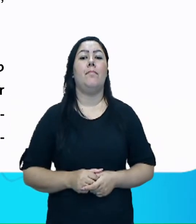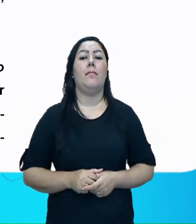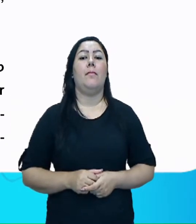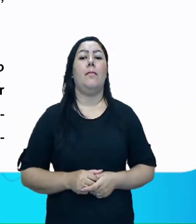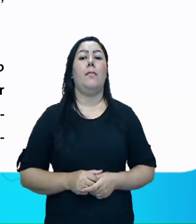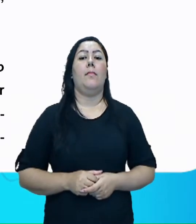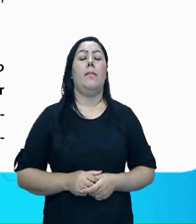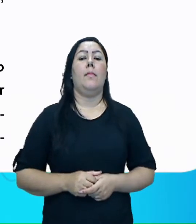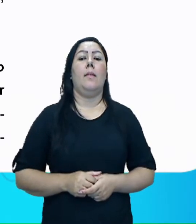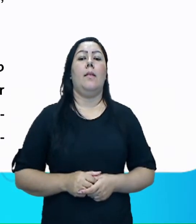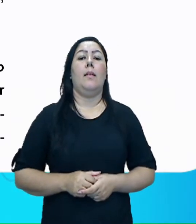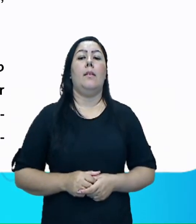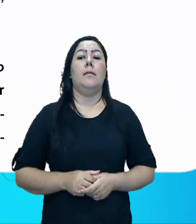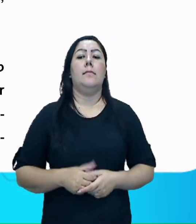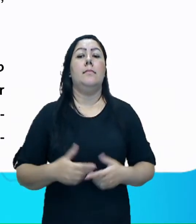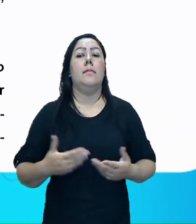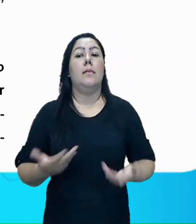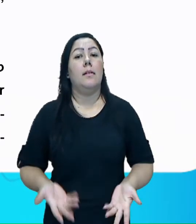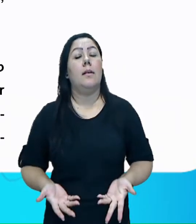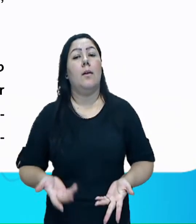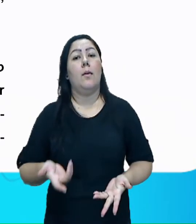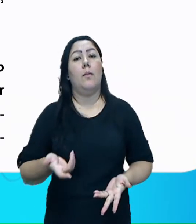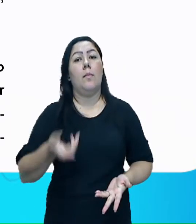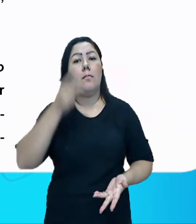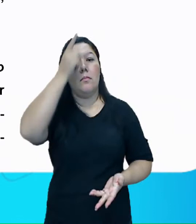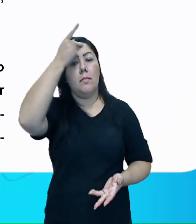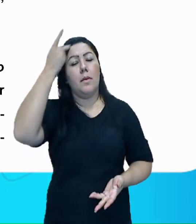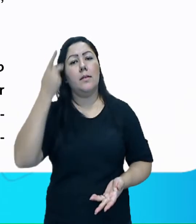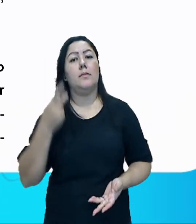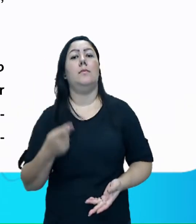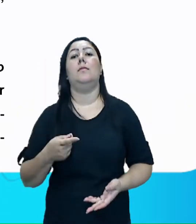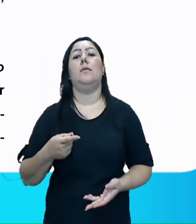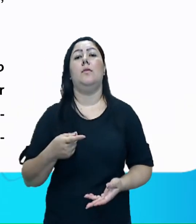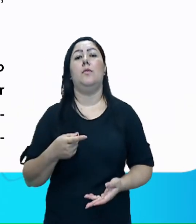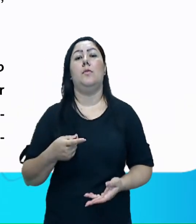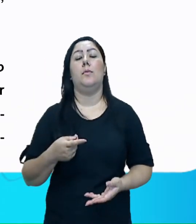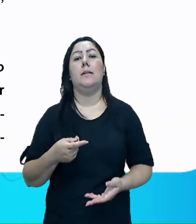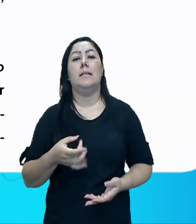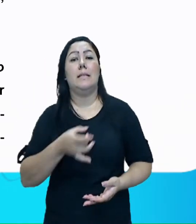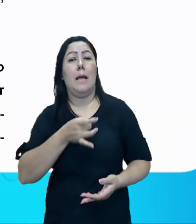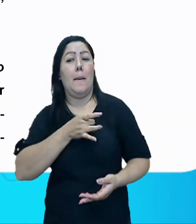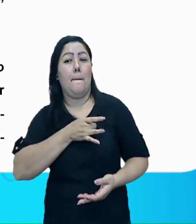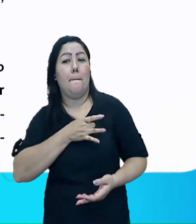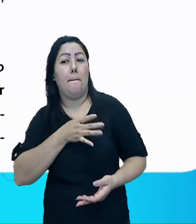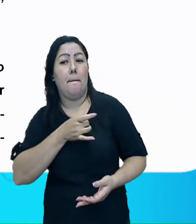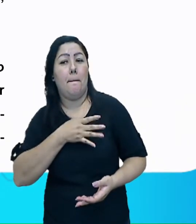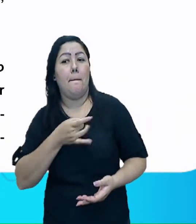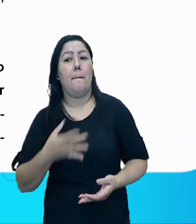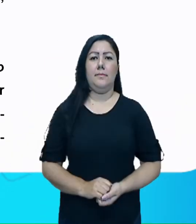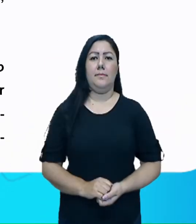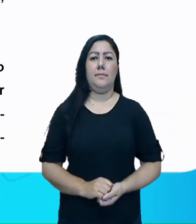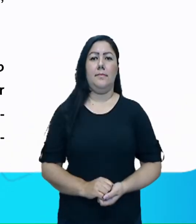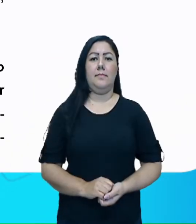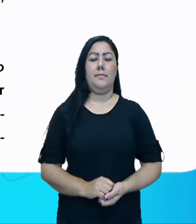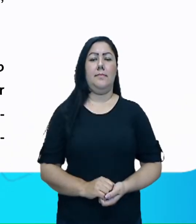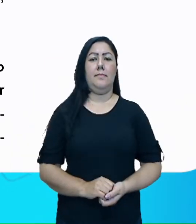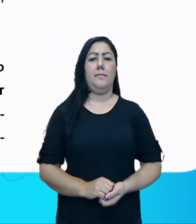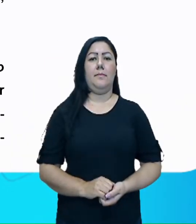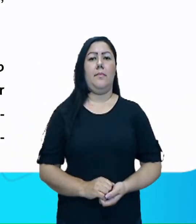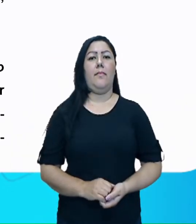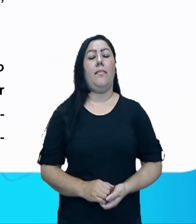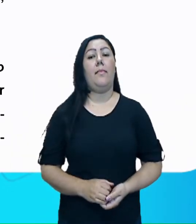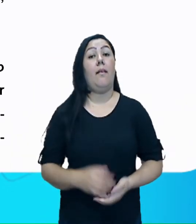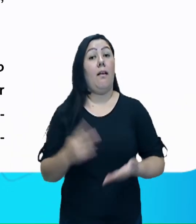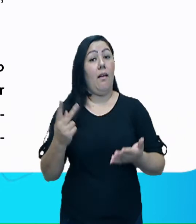aqui houve aqueles que temiam a formação de quistos étnicos de imigrantes alemães. Além de